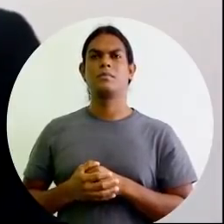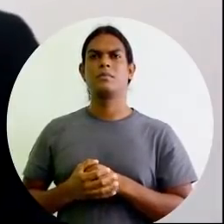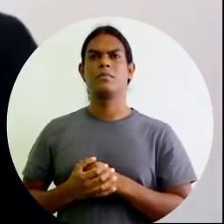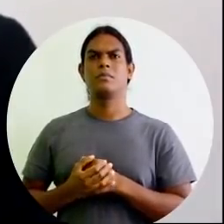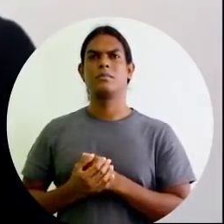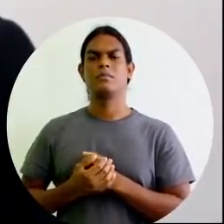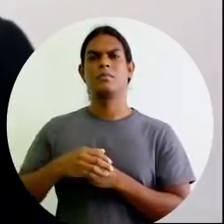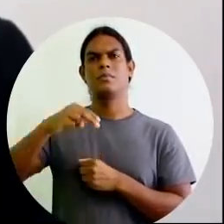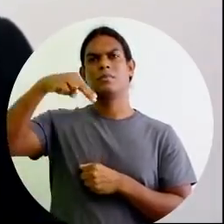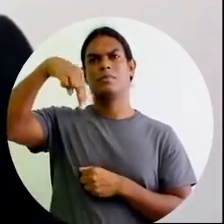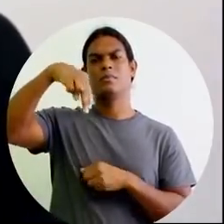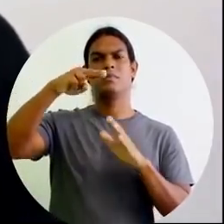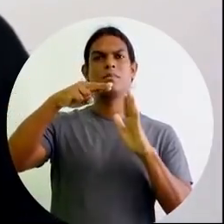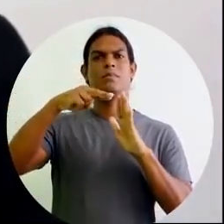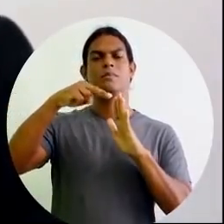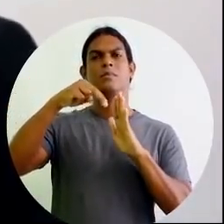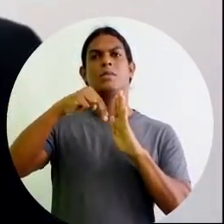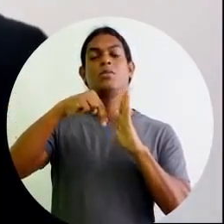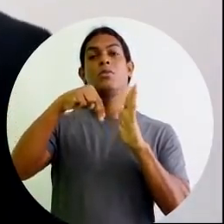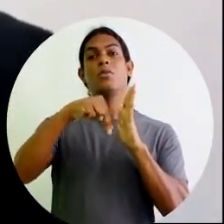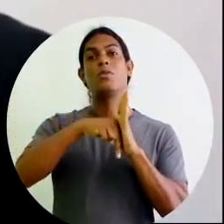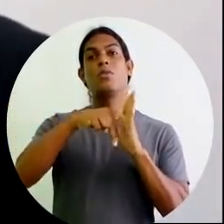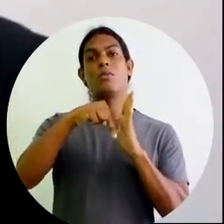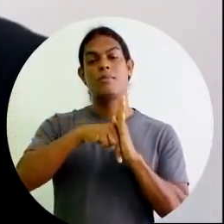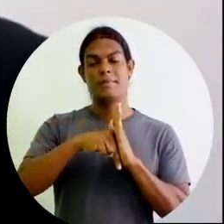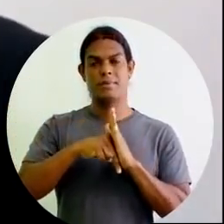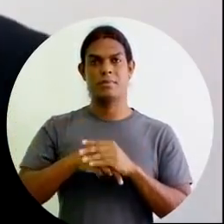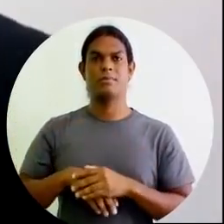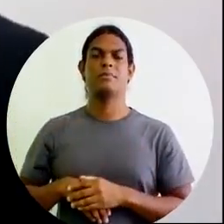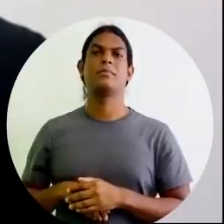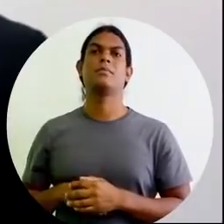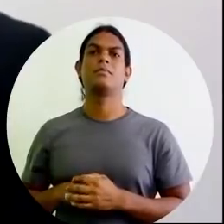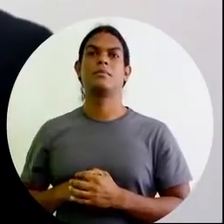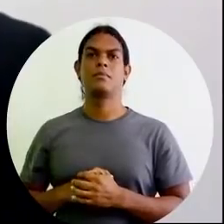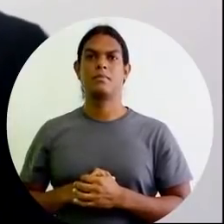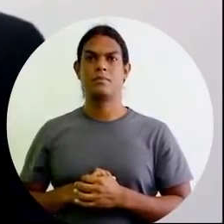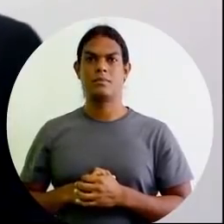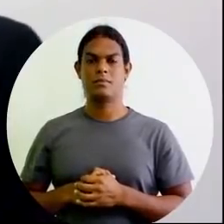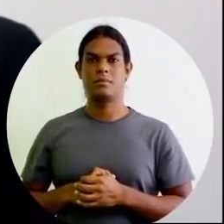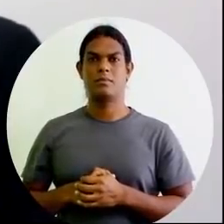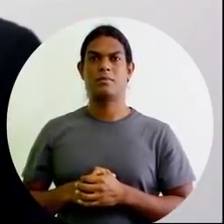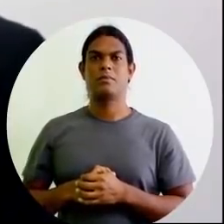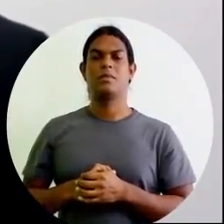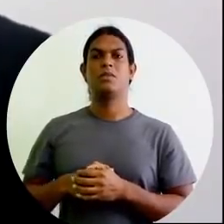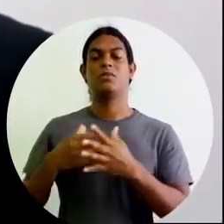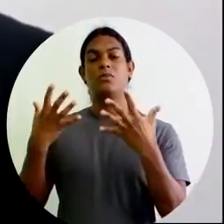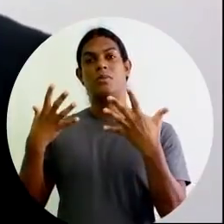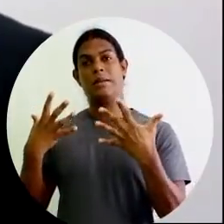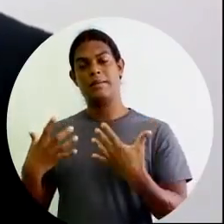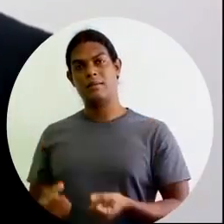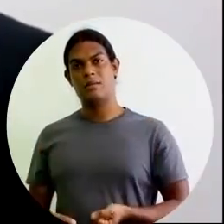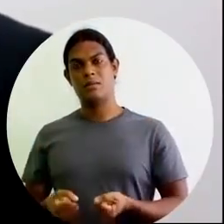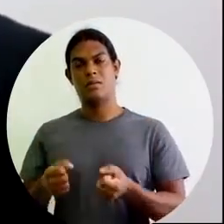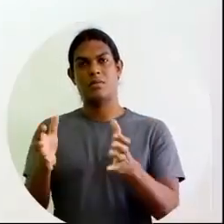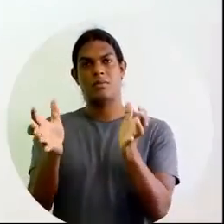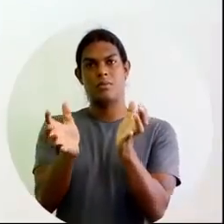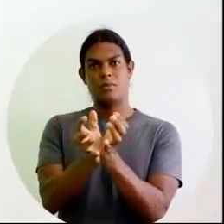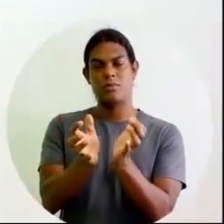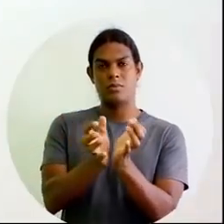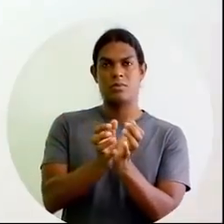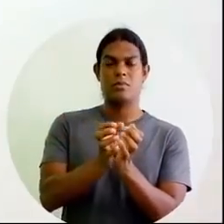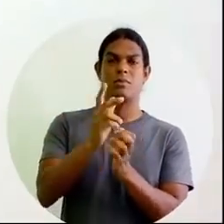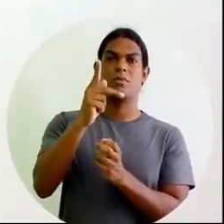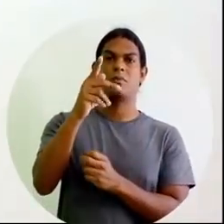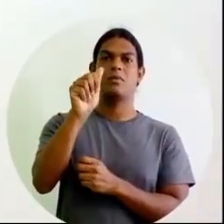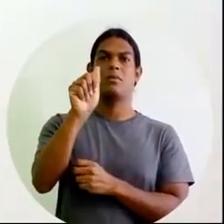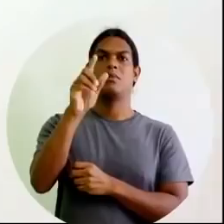Quarto tópico, normas. As normas são estabelecimentos, né, que são aceitáveis pelo grupo. São